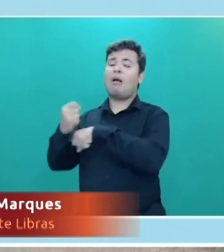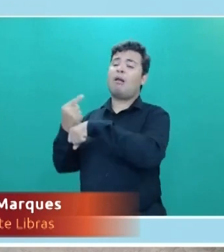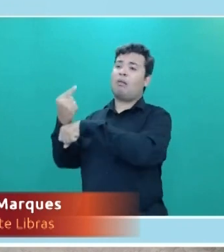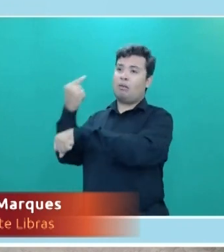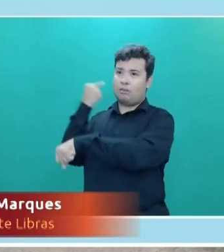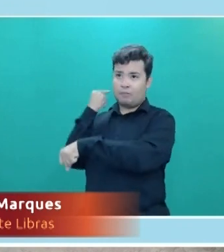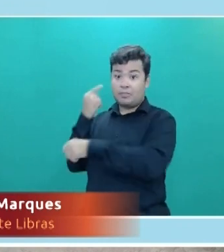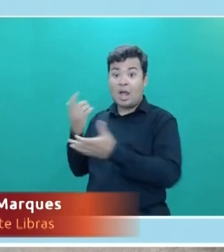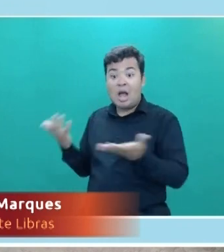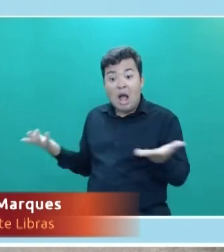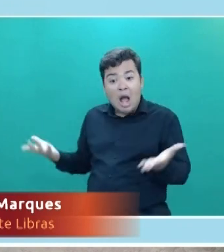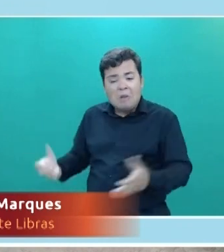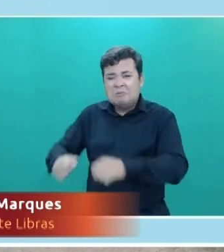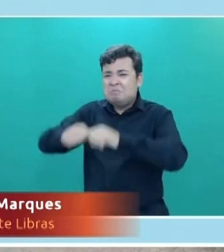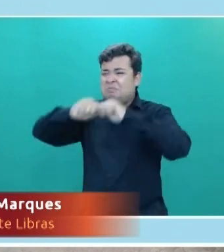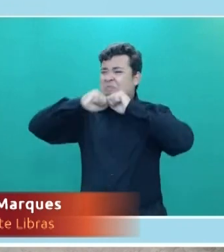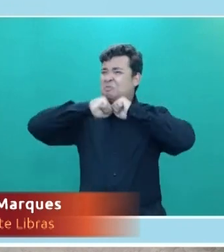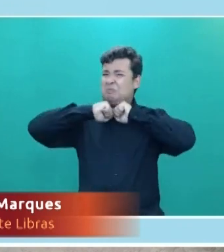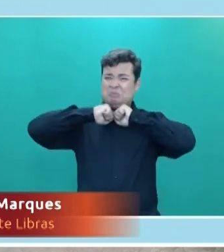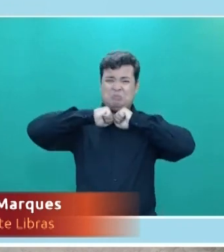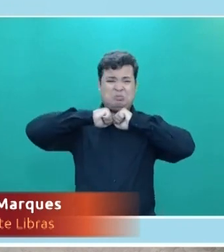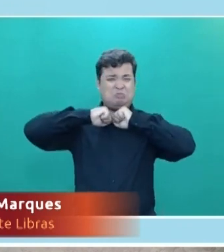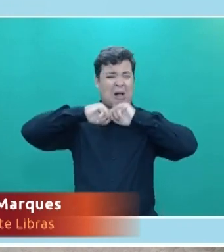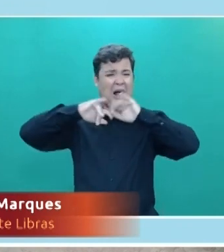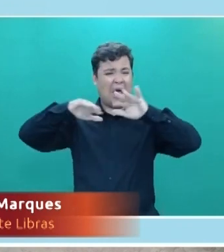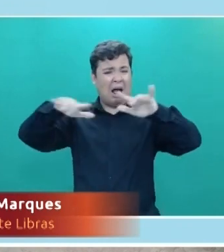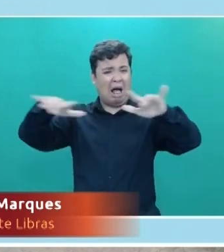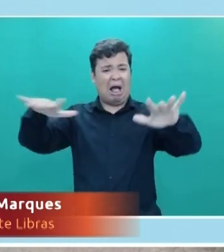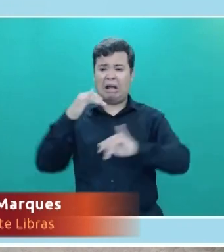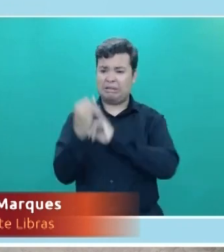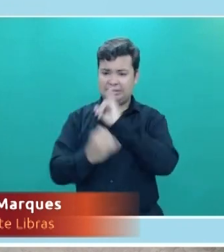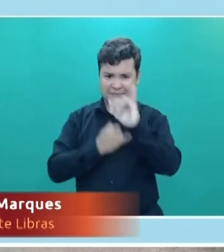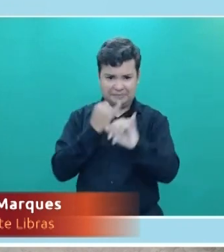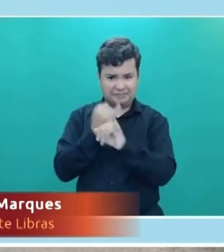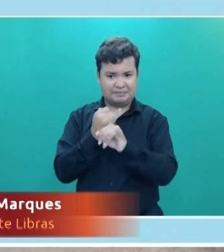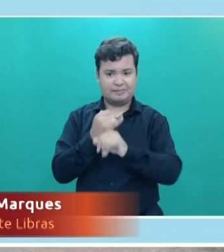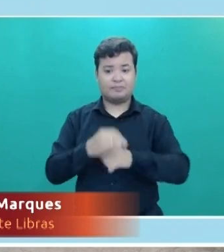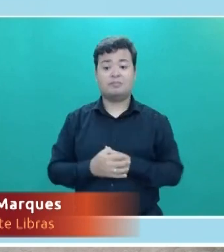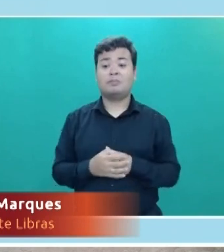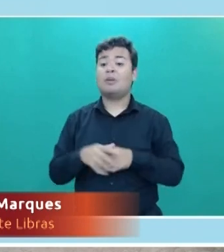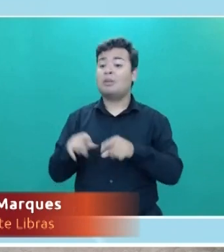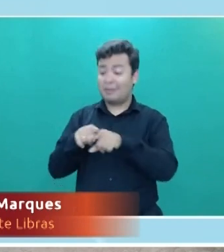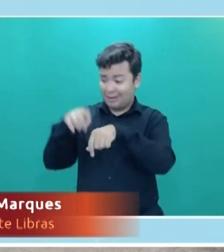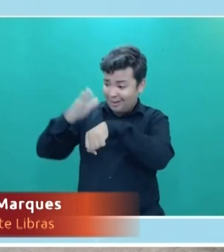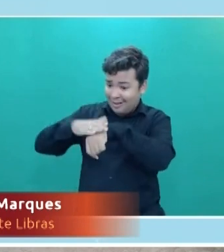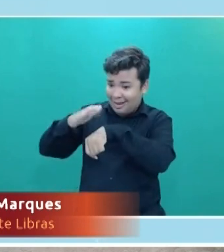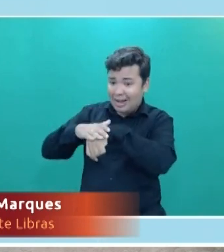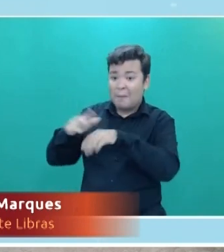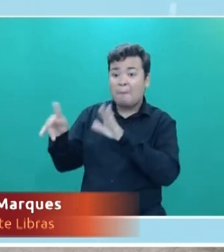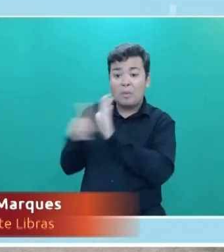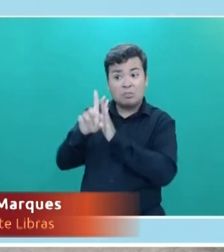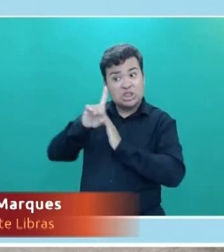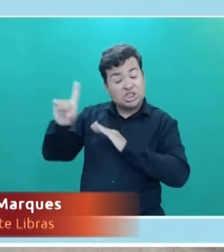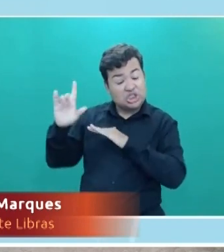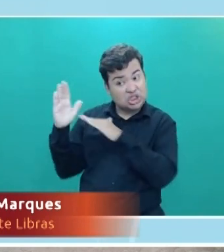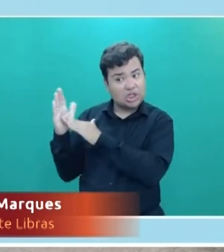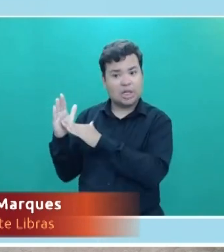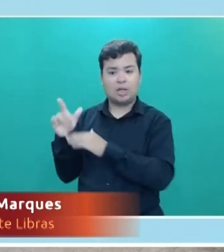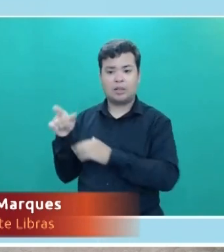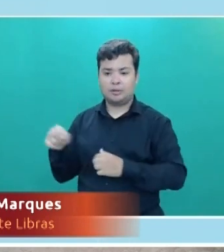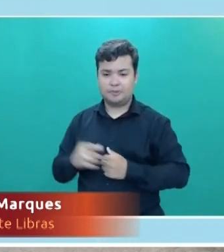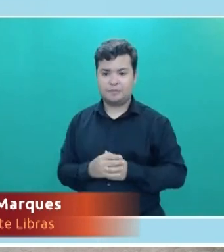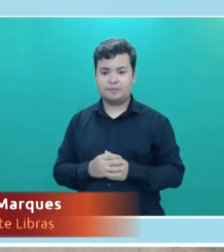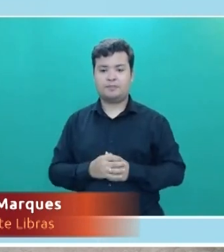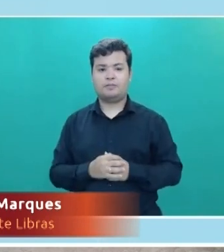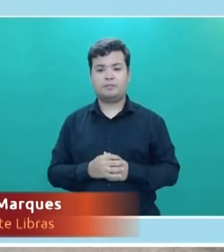totalmente disseminado na superfície da internet. Então, também foi criado por um extremista de direita essa ideia do Sigma Meio.